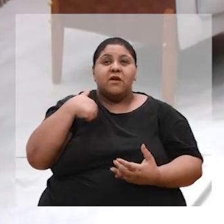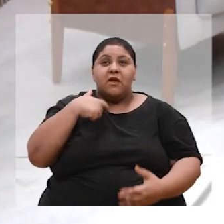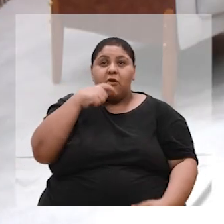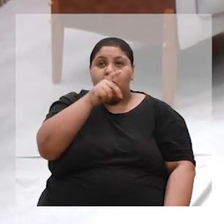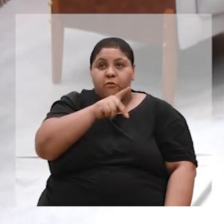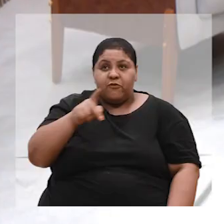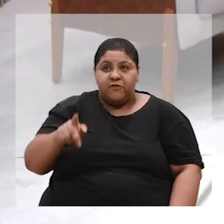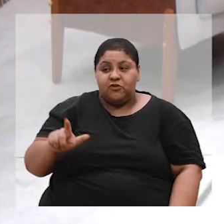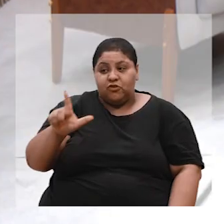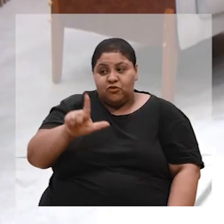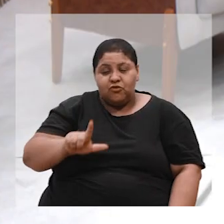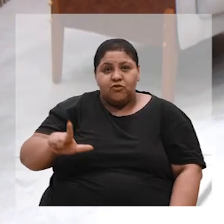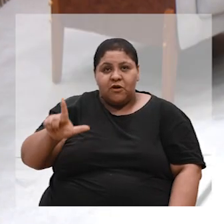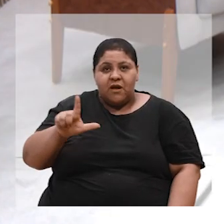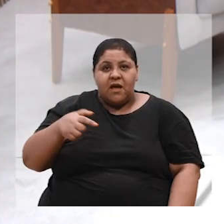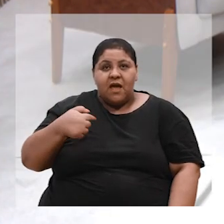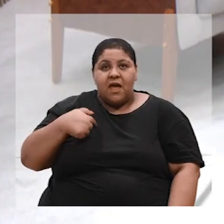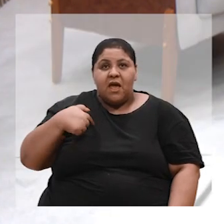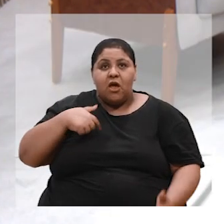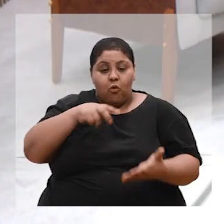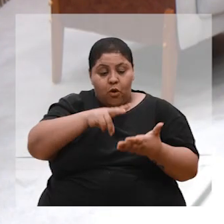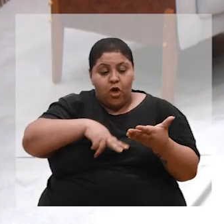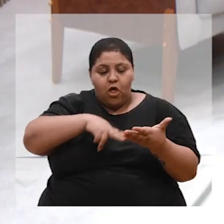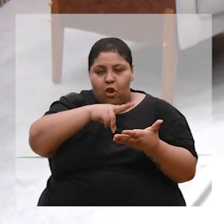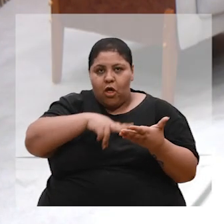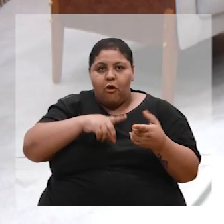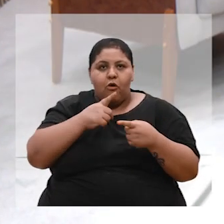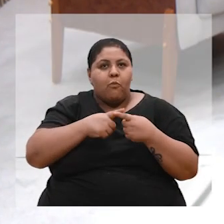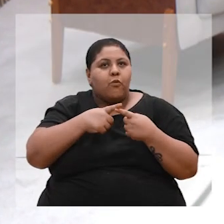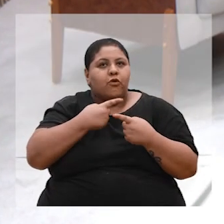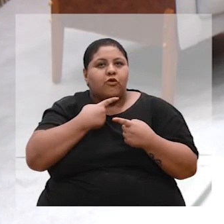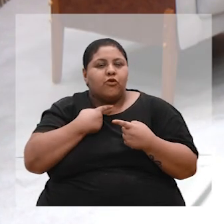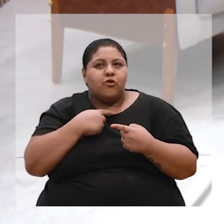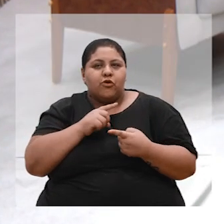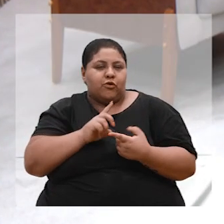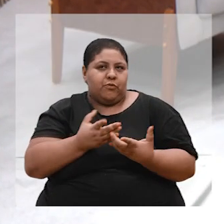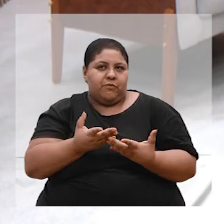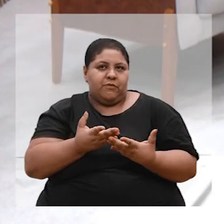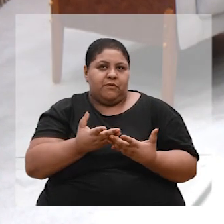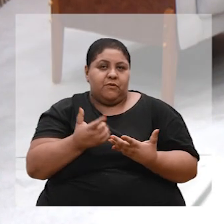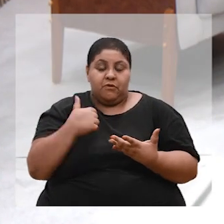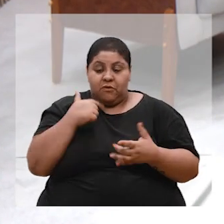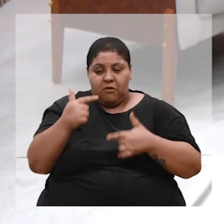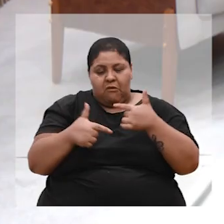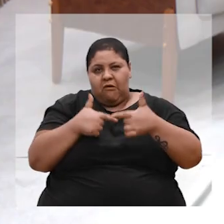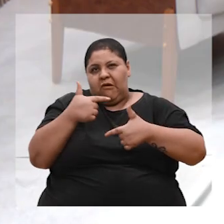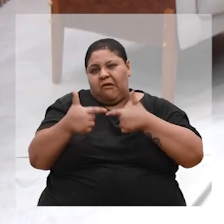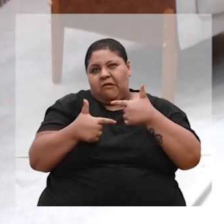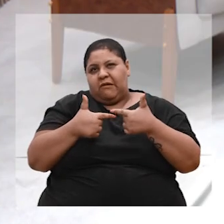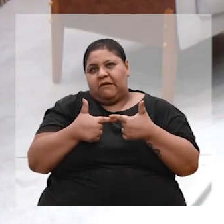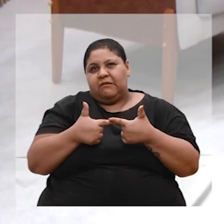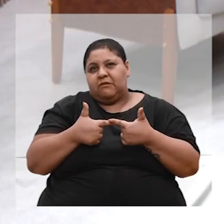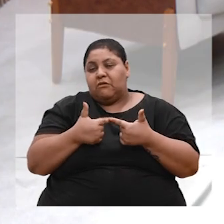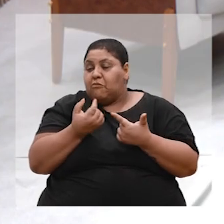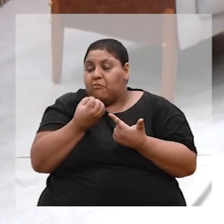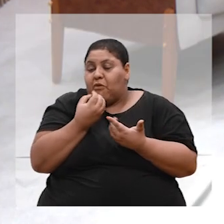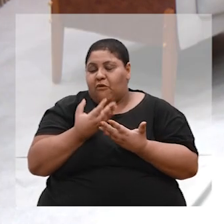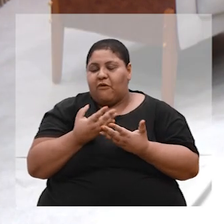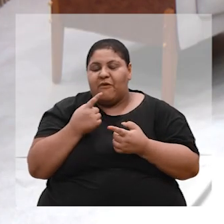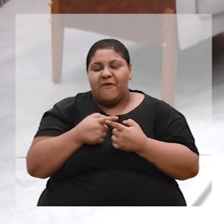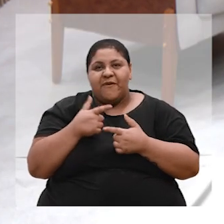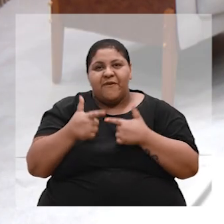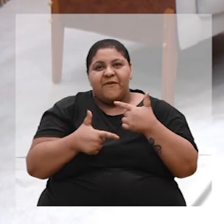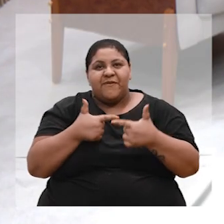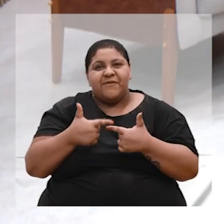sou professora de literatura. Eu leio. E leio porque gosto, não só... Meu trabalho, assim, é um trabalho